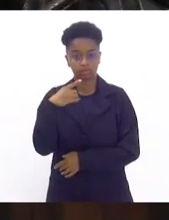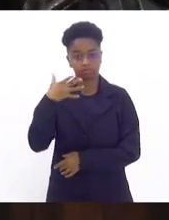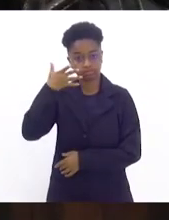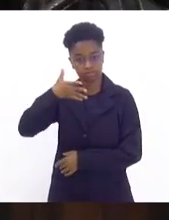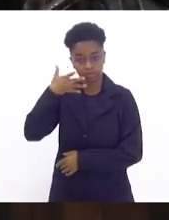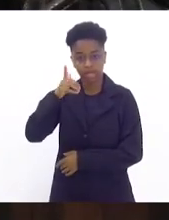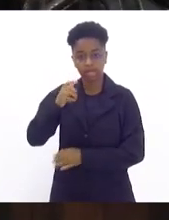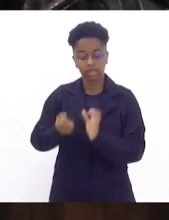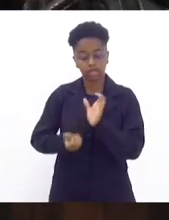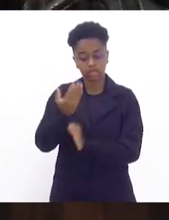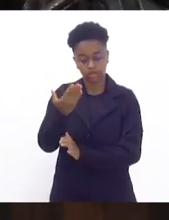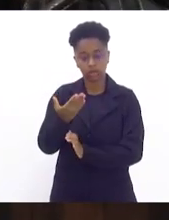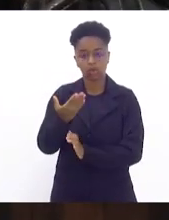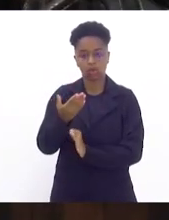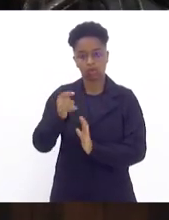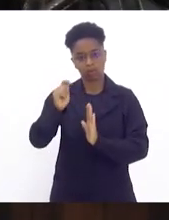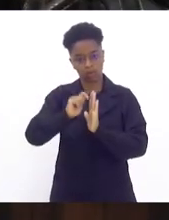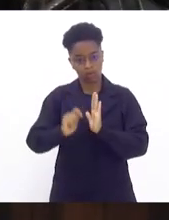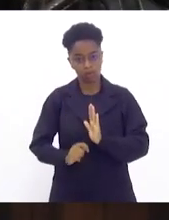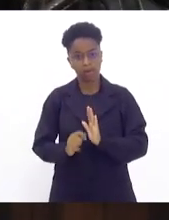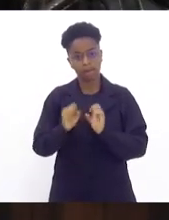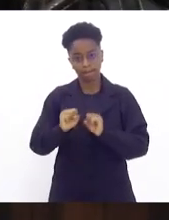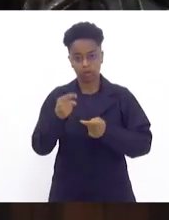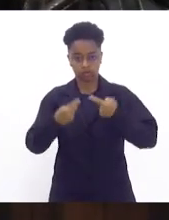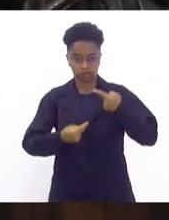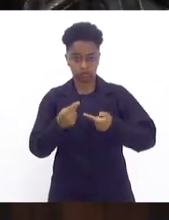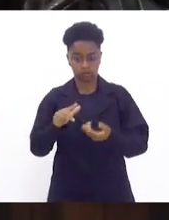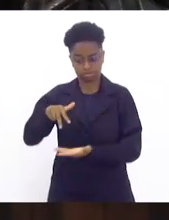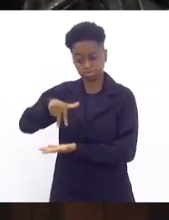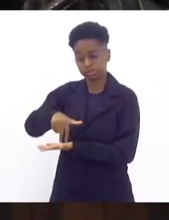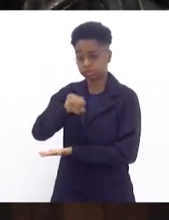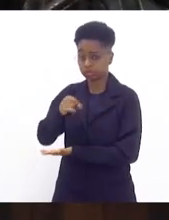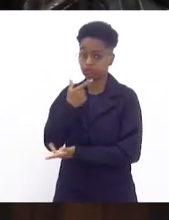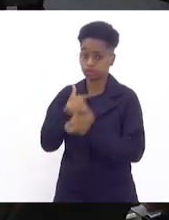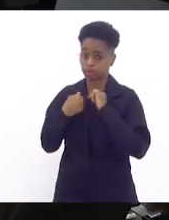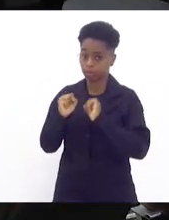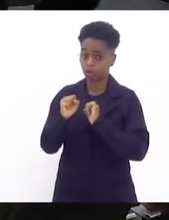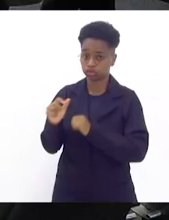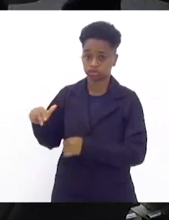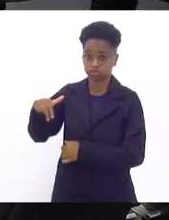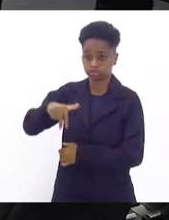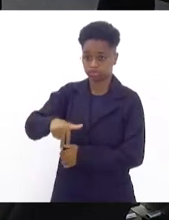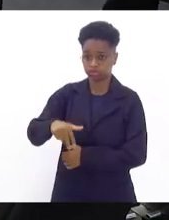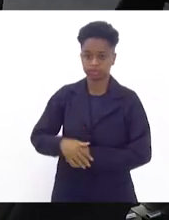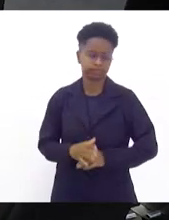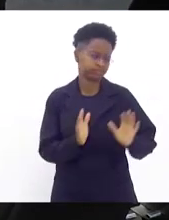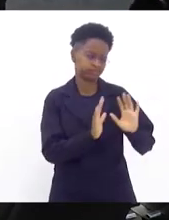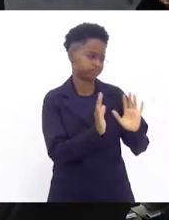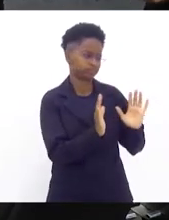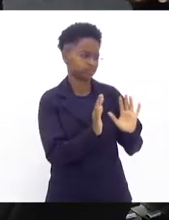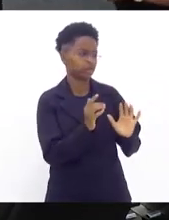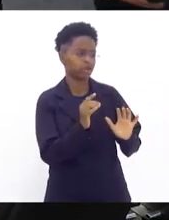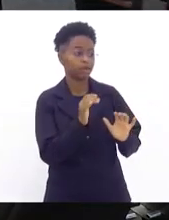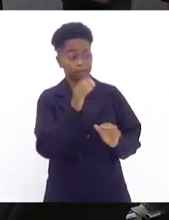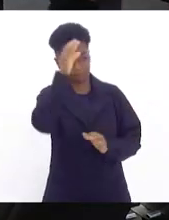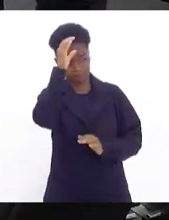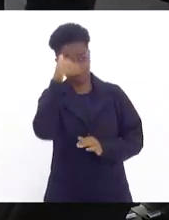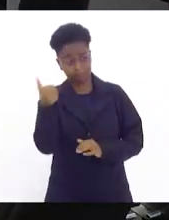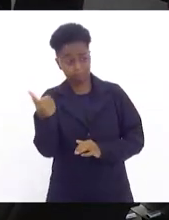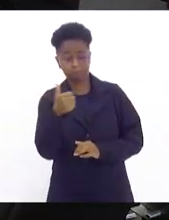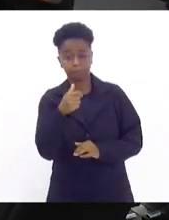que é autor da matéria. Para discutir, pode usar da tribuna, se desejar. De forma alguma. Tia Ju primeiro, por